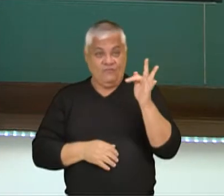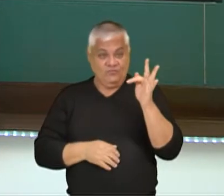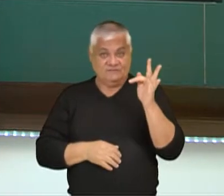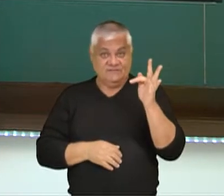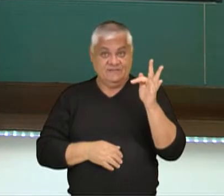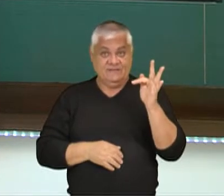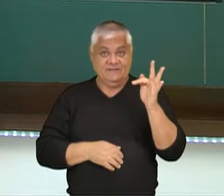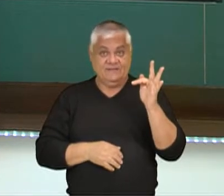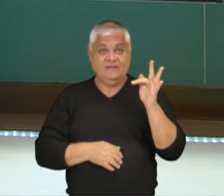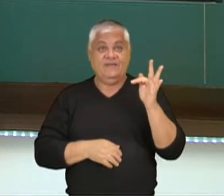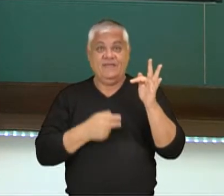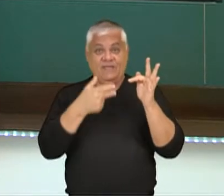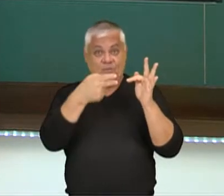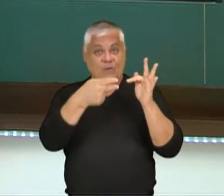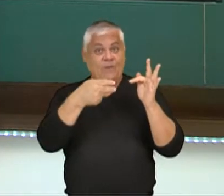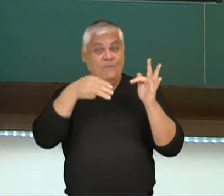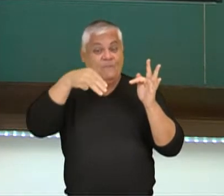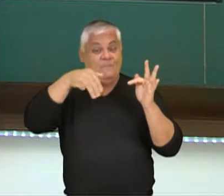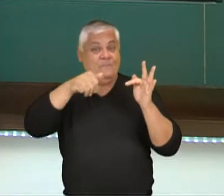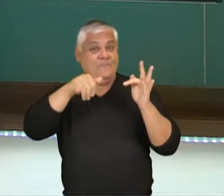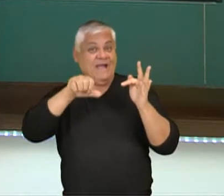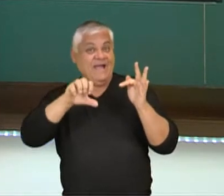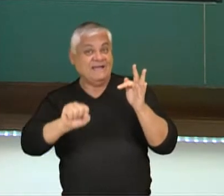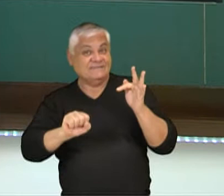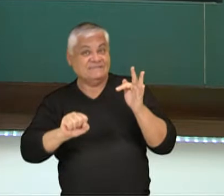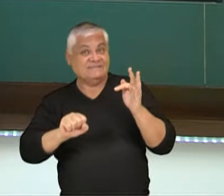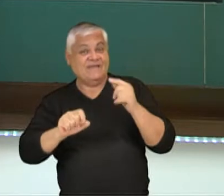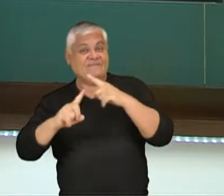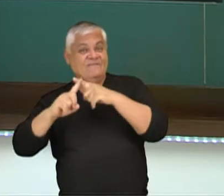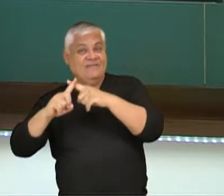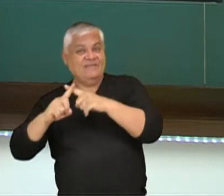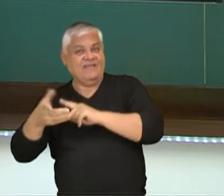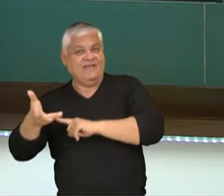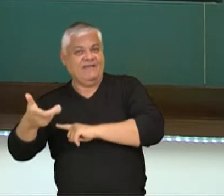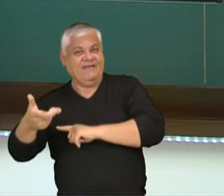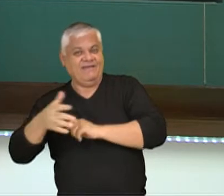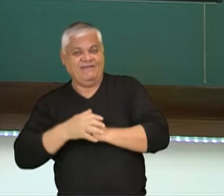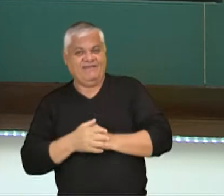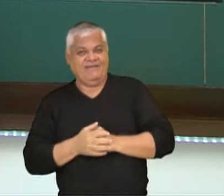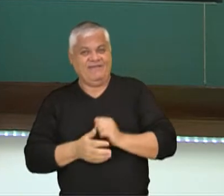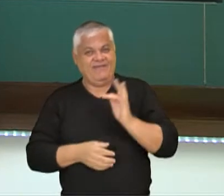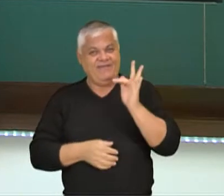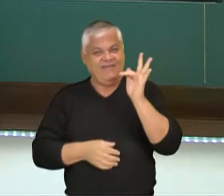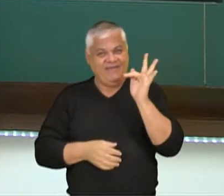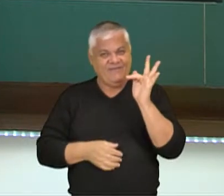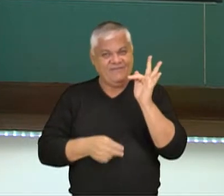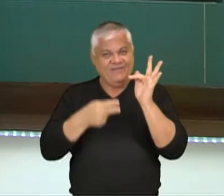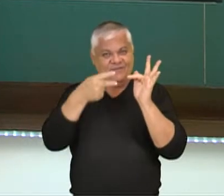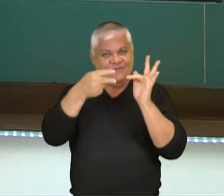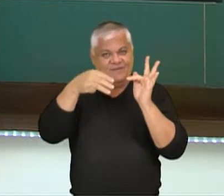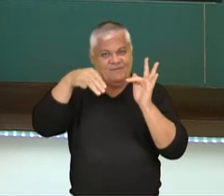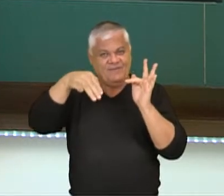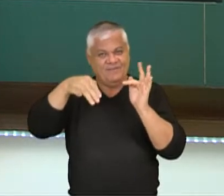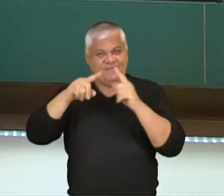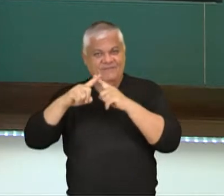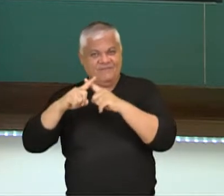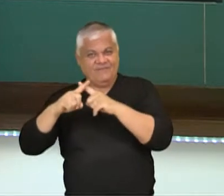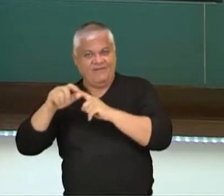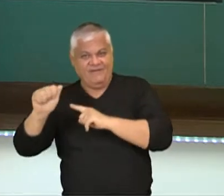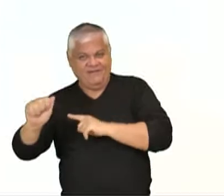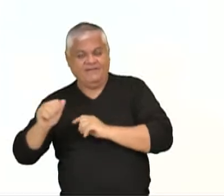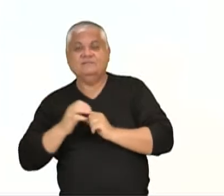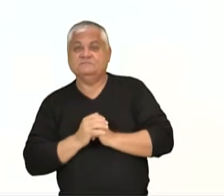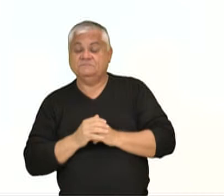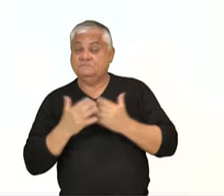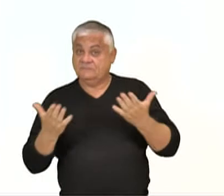da massa do corpo vezes a aceleração. O famoso F igual a ma. Pessoal, é claro que muitas